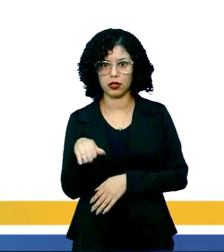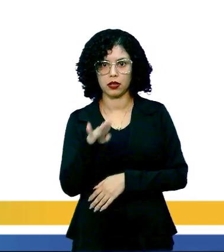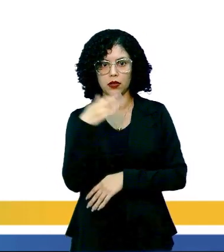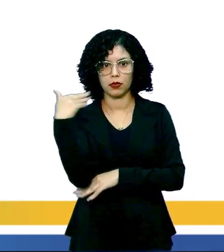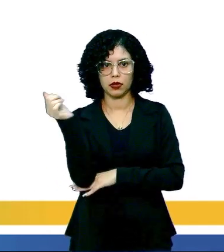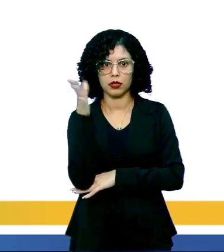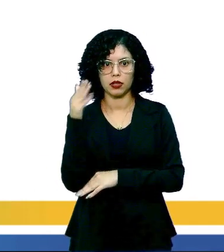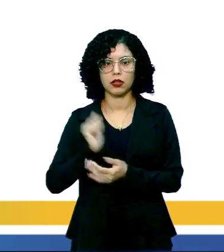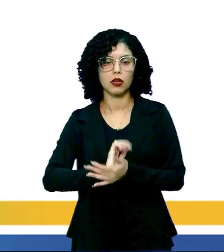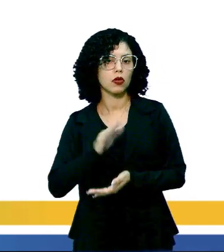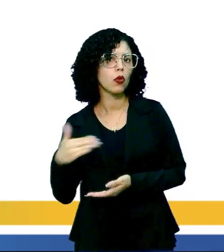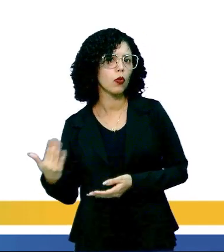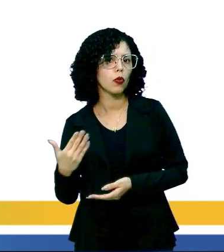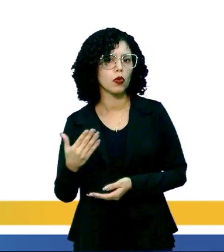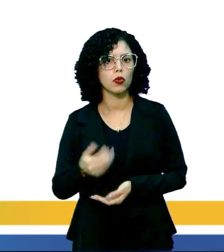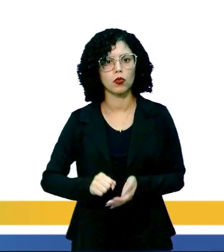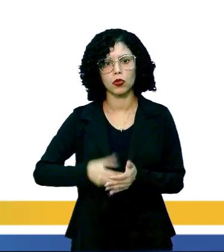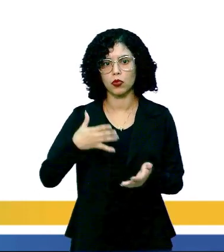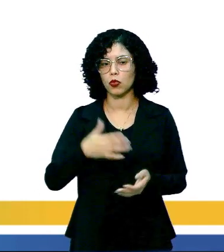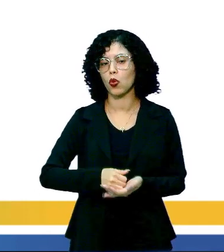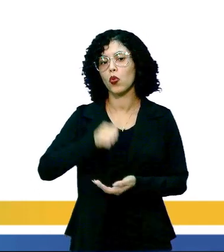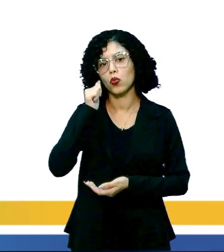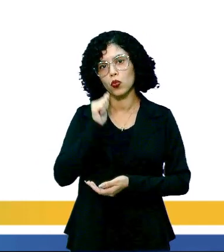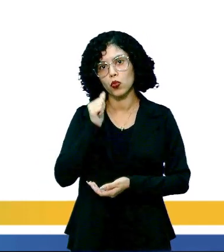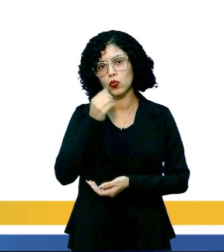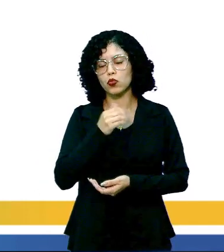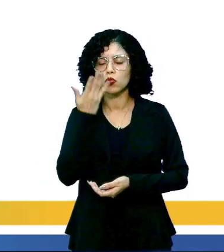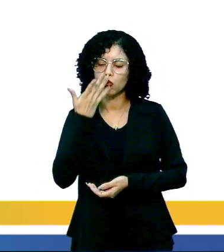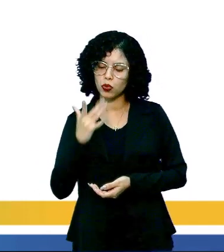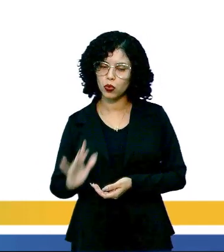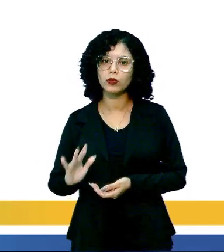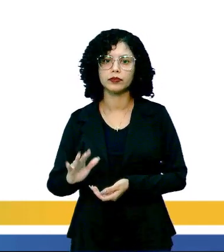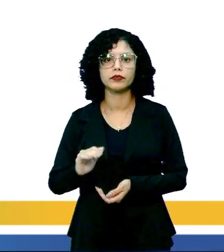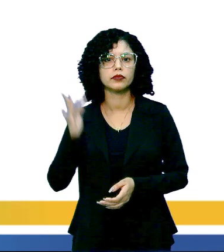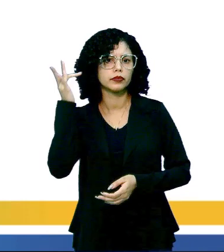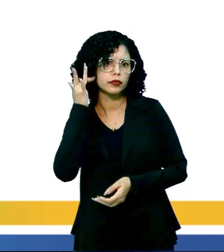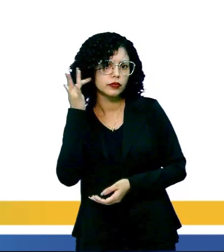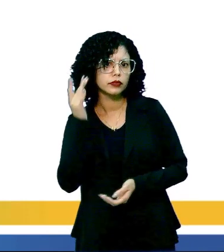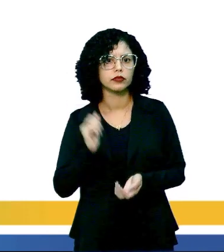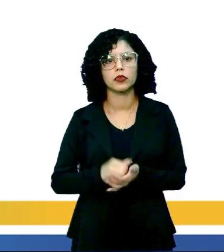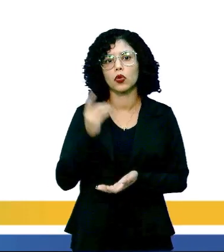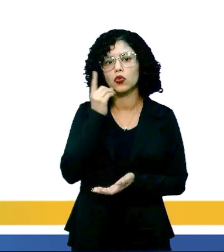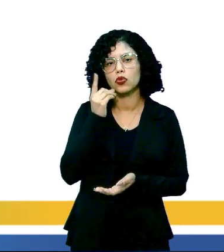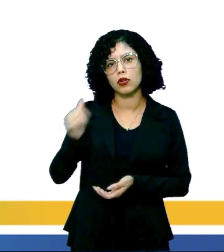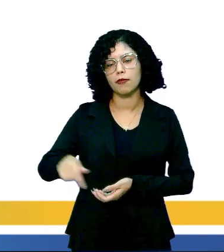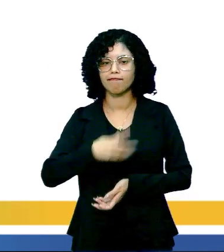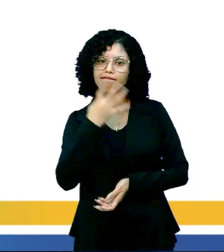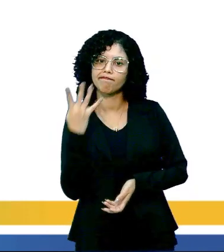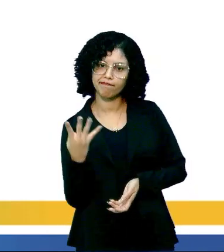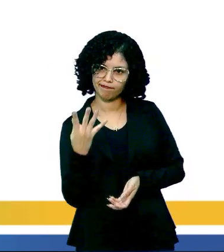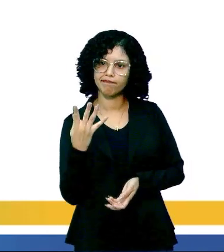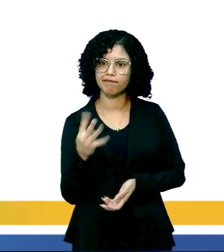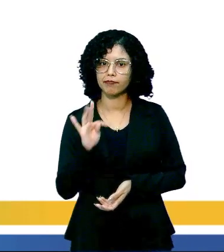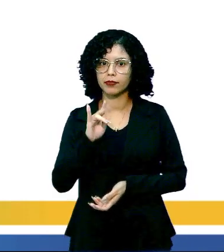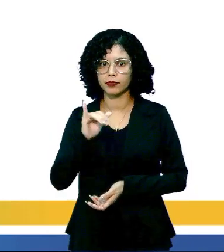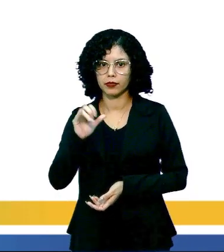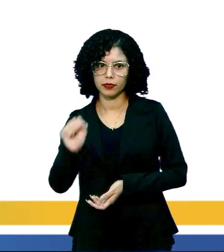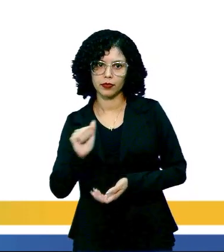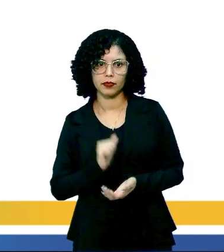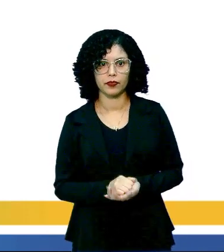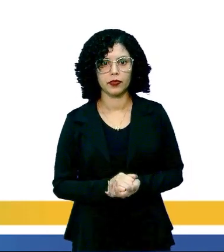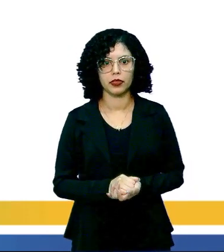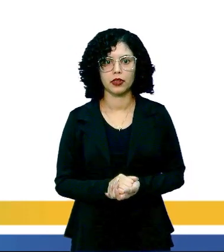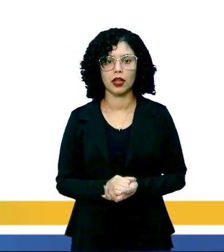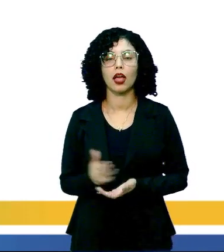Bardo Bandeira. Quando muito moço, achava que tinha os dias contados pela